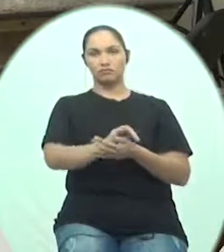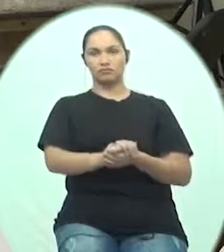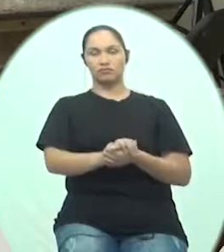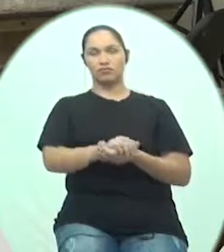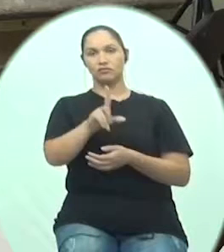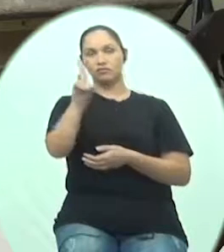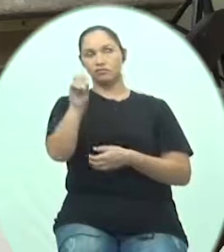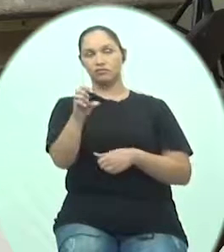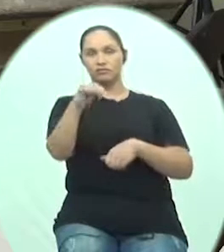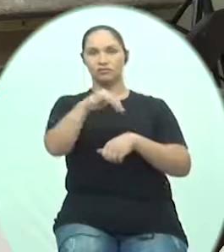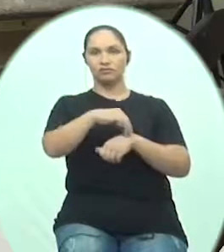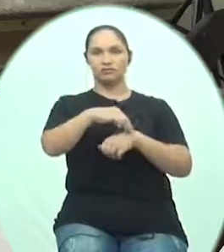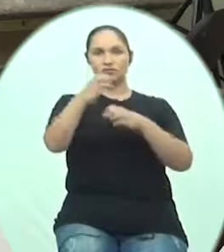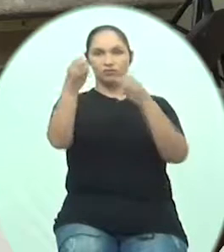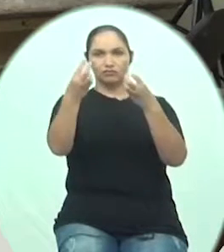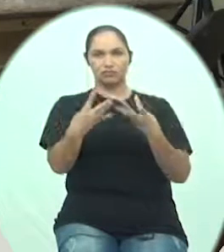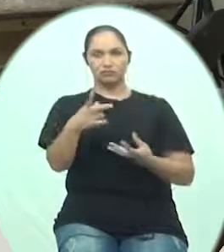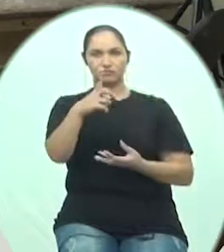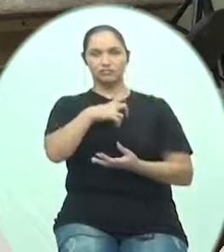dispon de 10